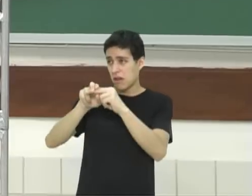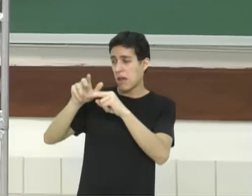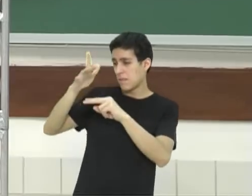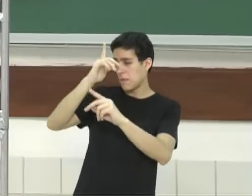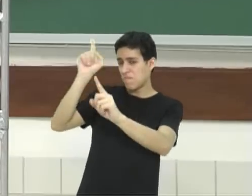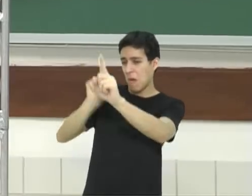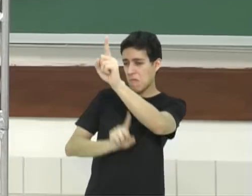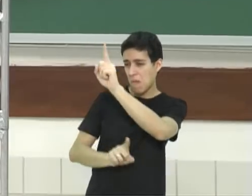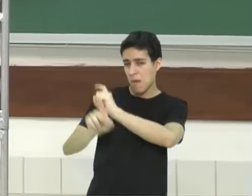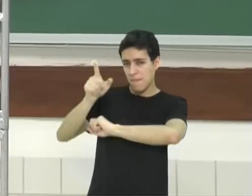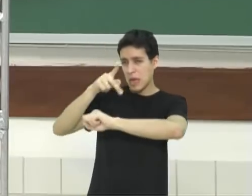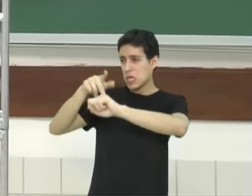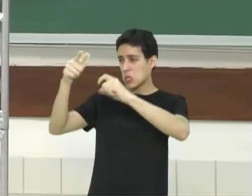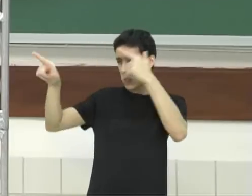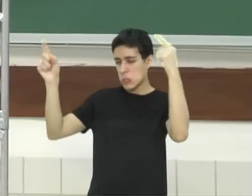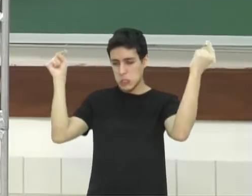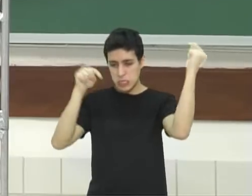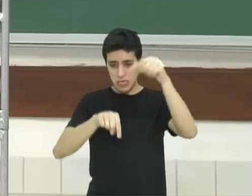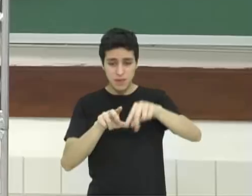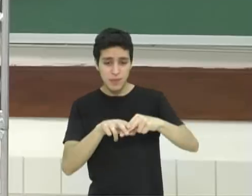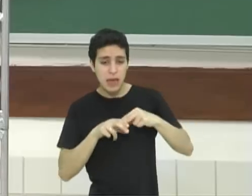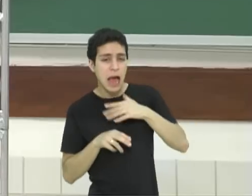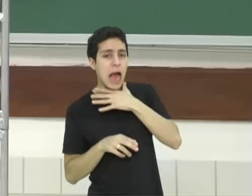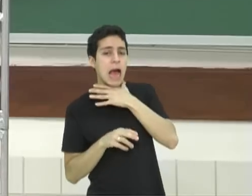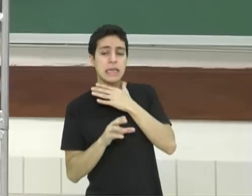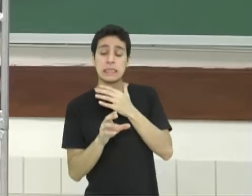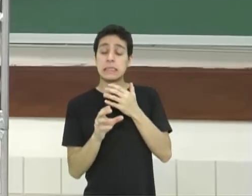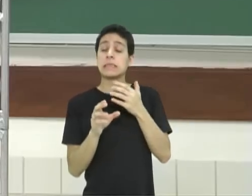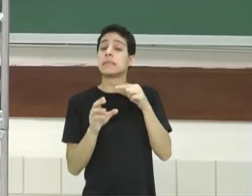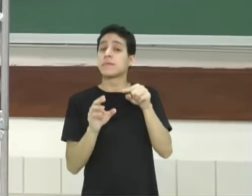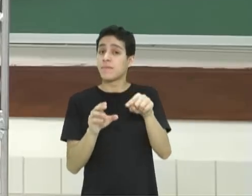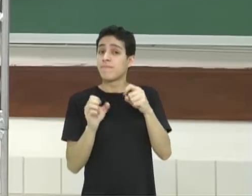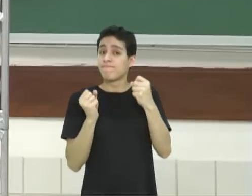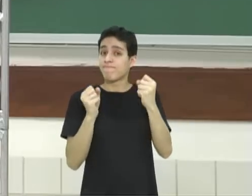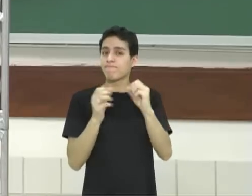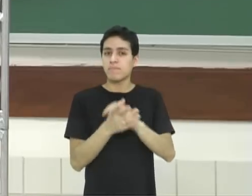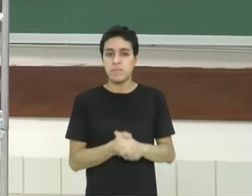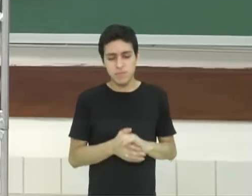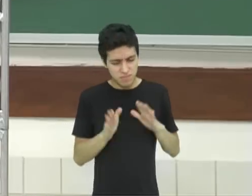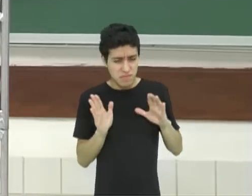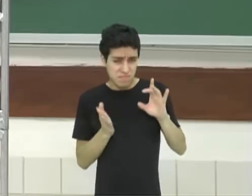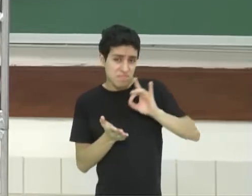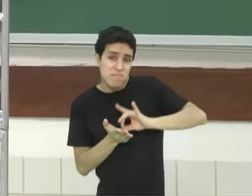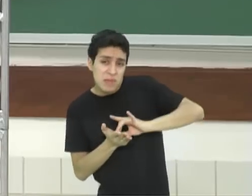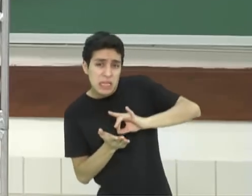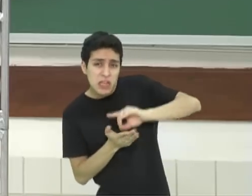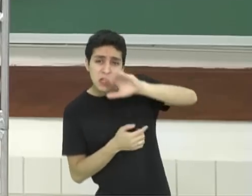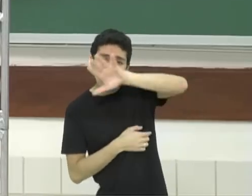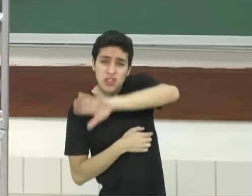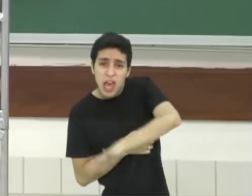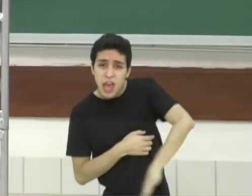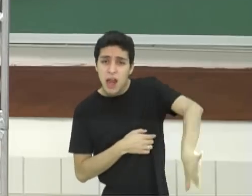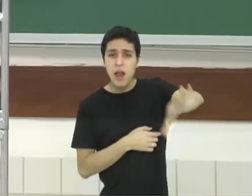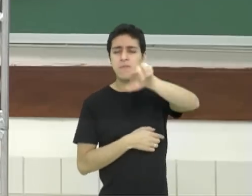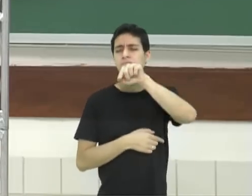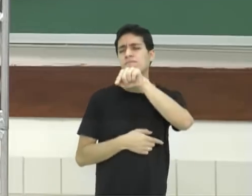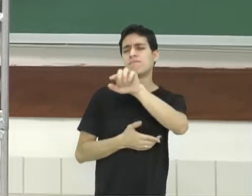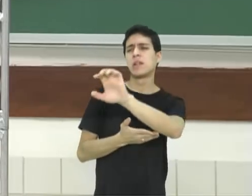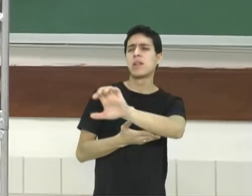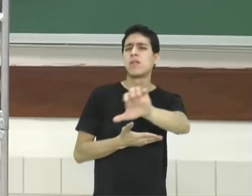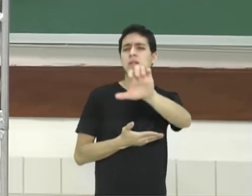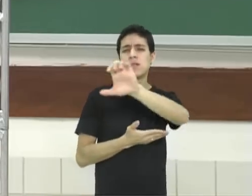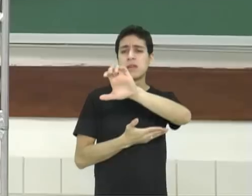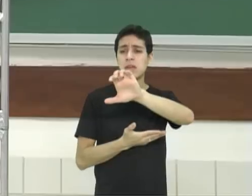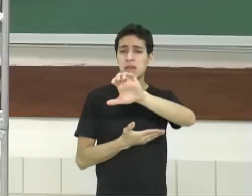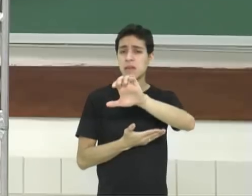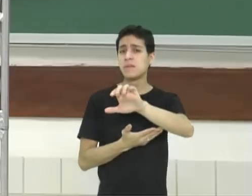imigrantes, e com a crise isso ficou mais acentuado. Mas, via de regra, a Europa, né, ela